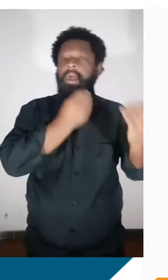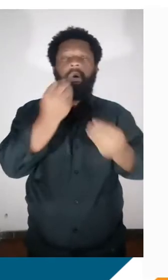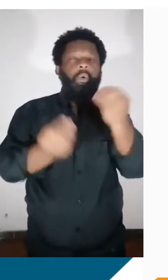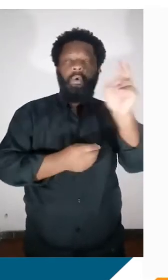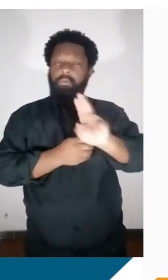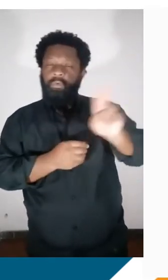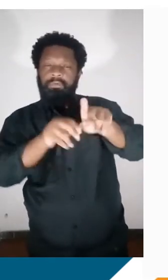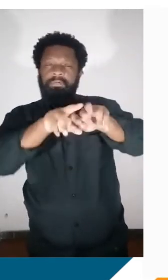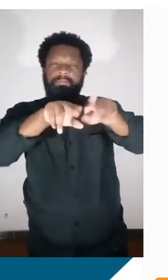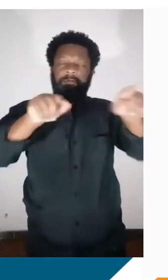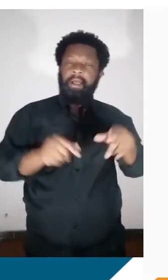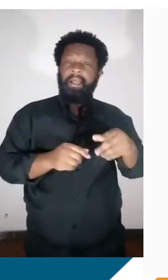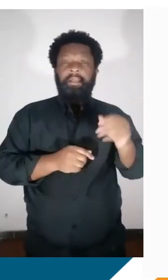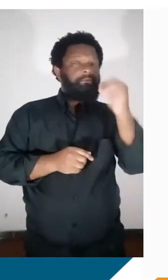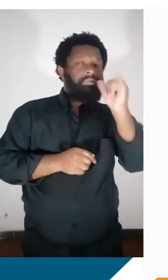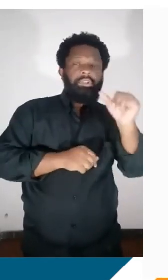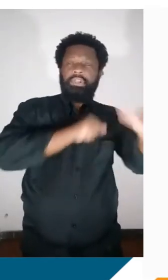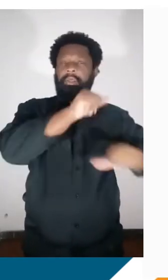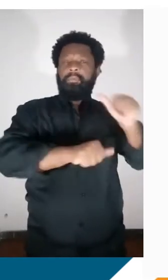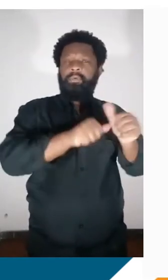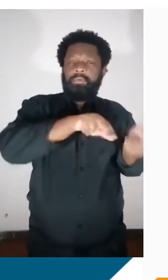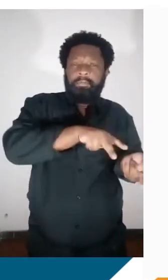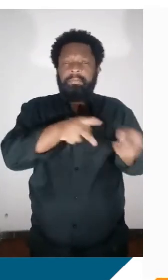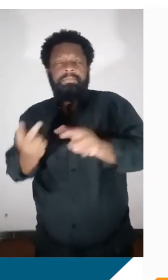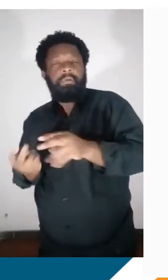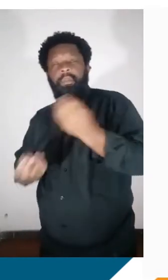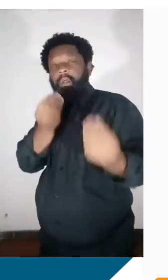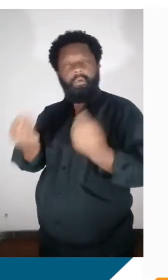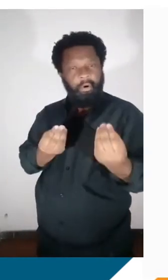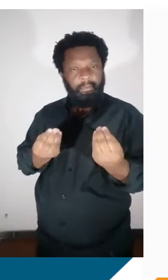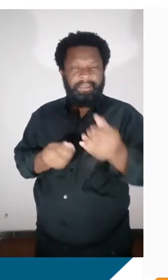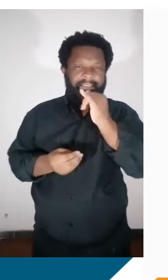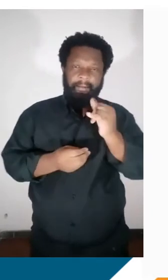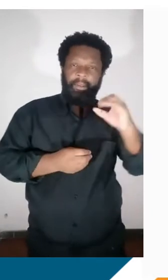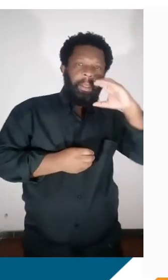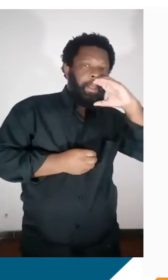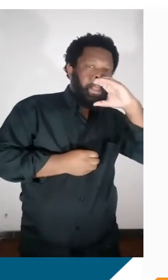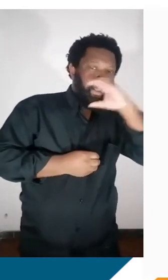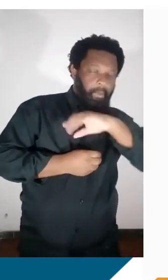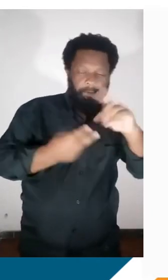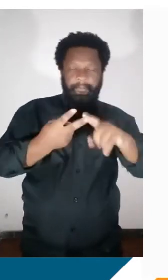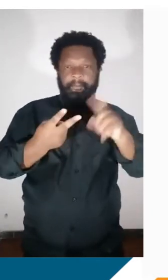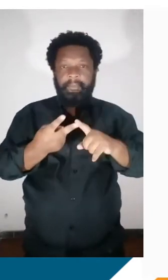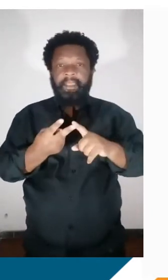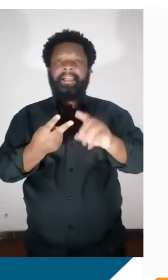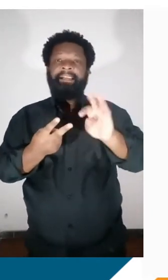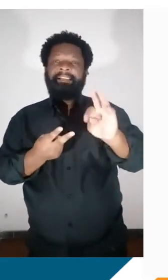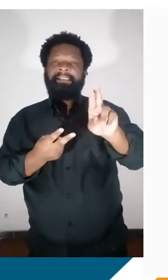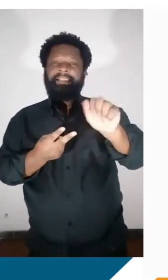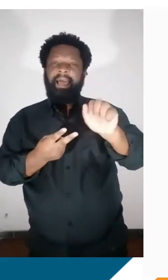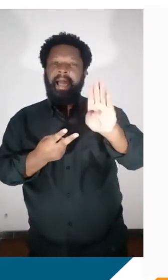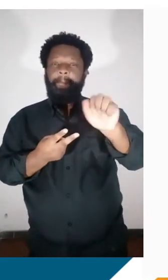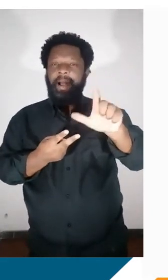transformações de maneira geral. Que transformações são essas? Transformação em calor e transformação em